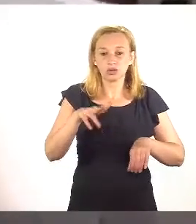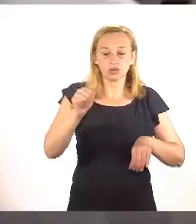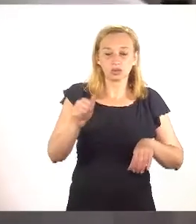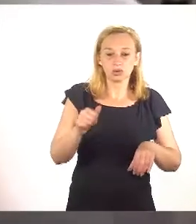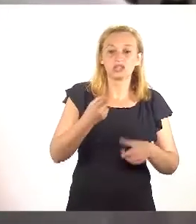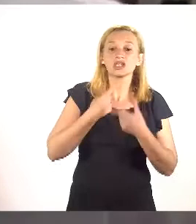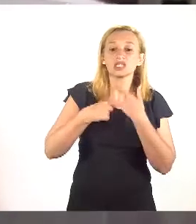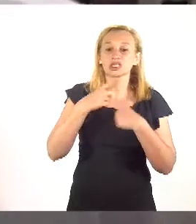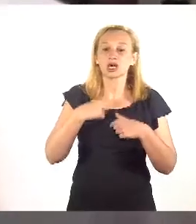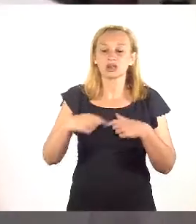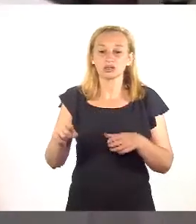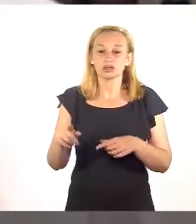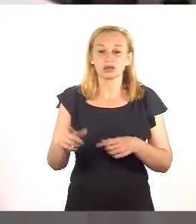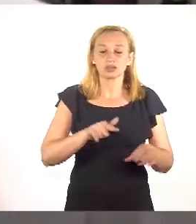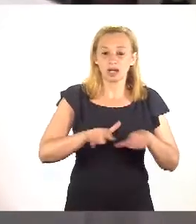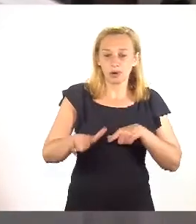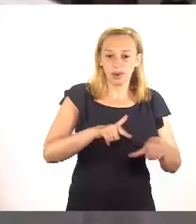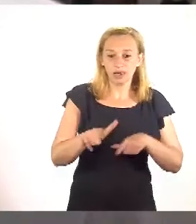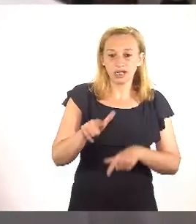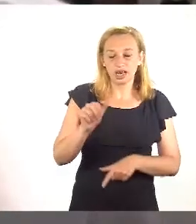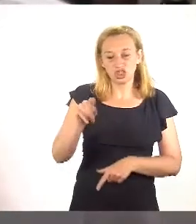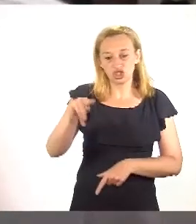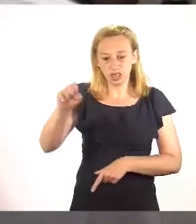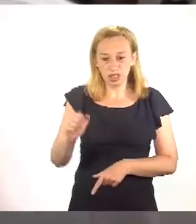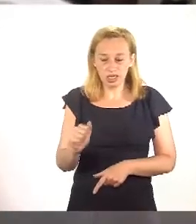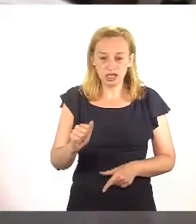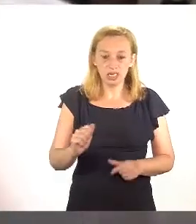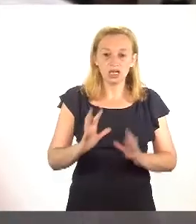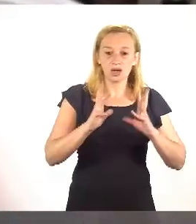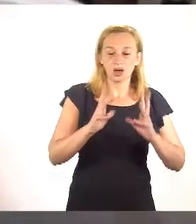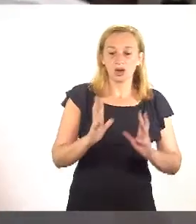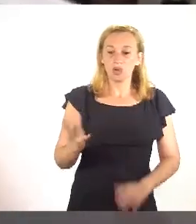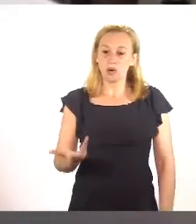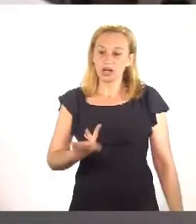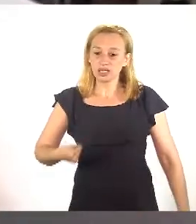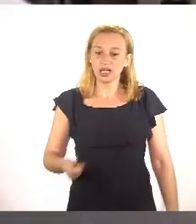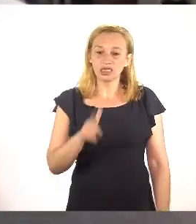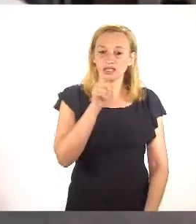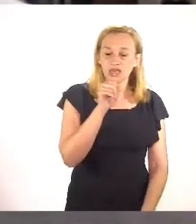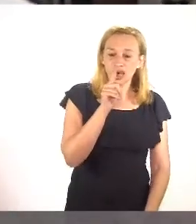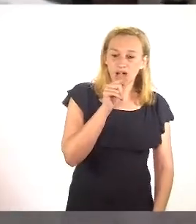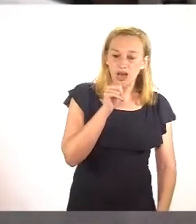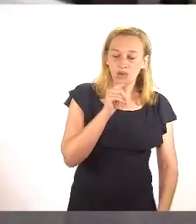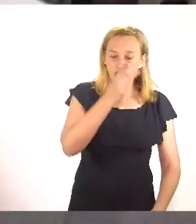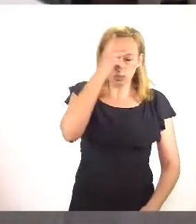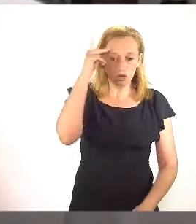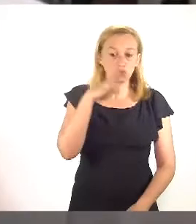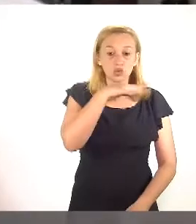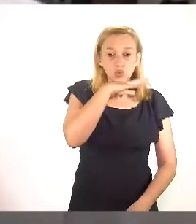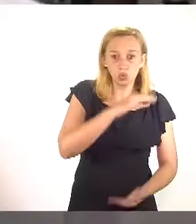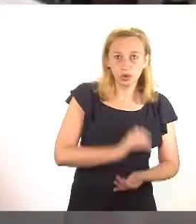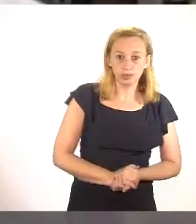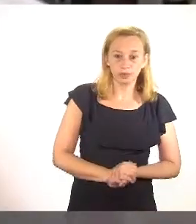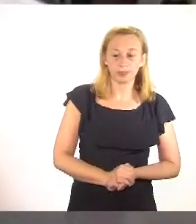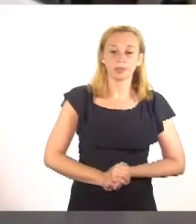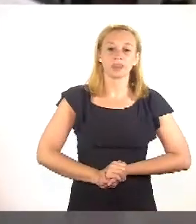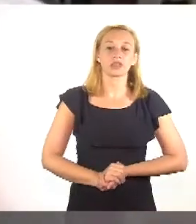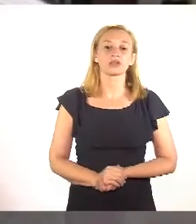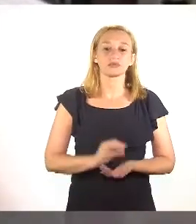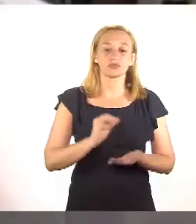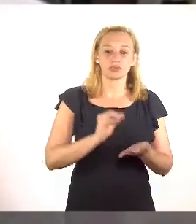Genersa, da fiscalização da SEDAI e da qualidade da água distribuída aos consumidores. Existe também a degradação de várias